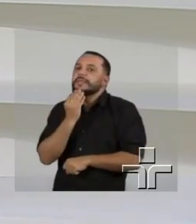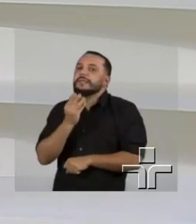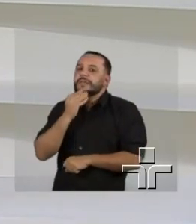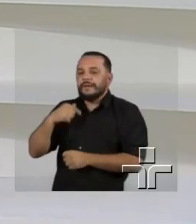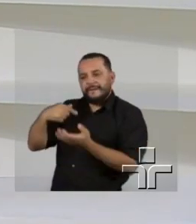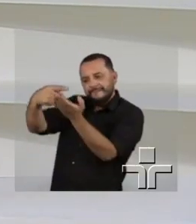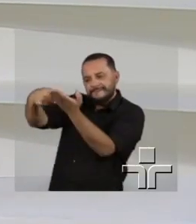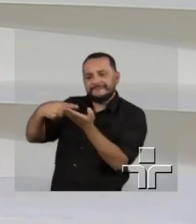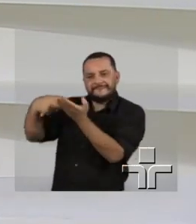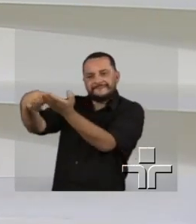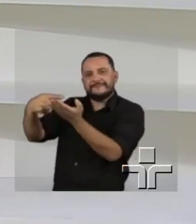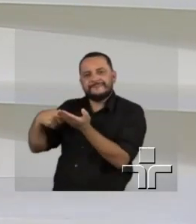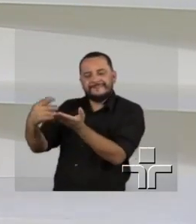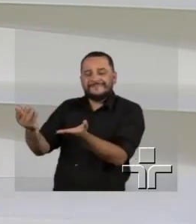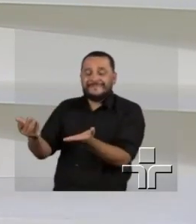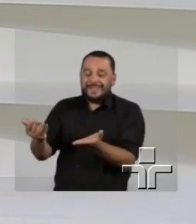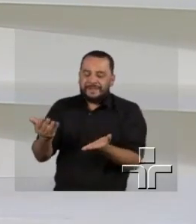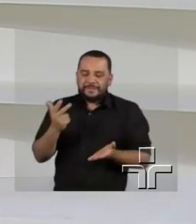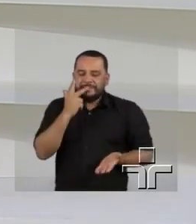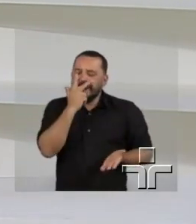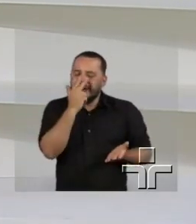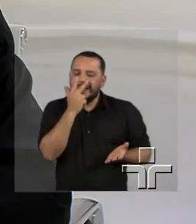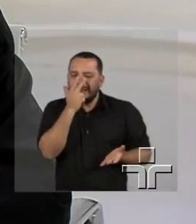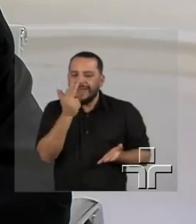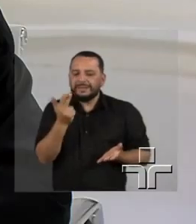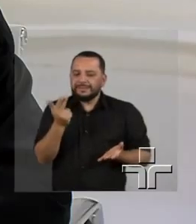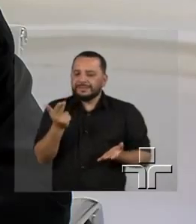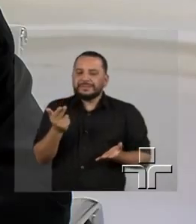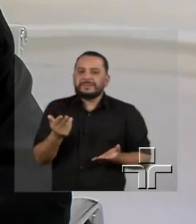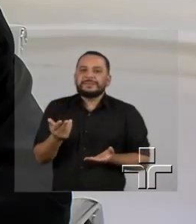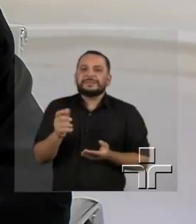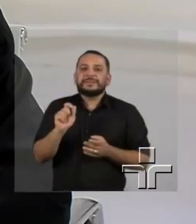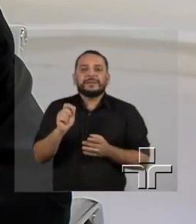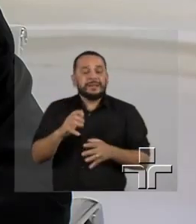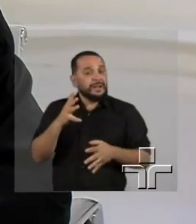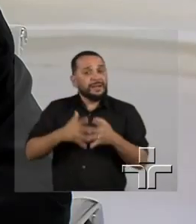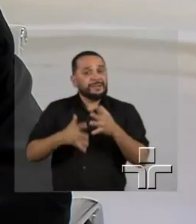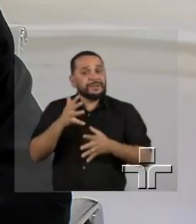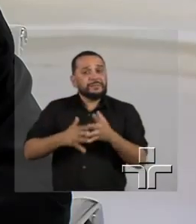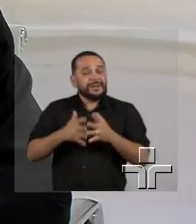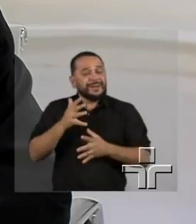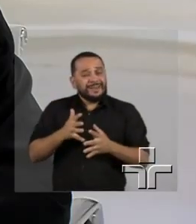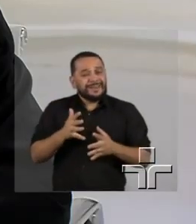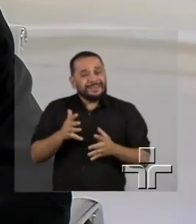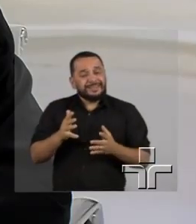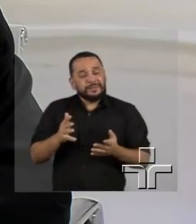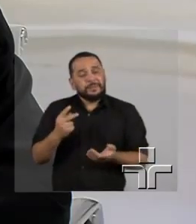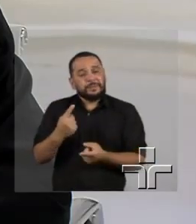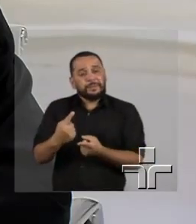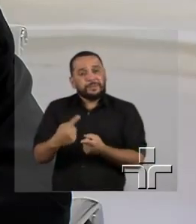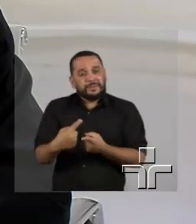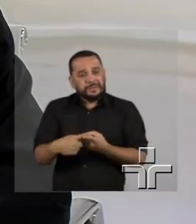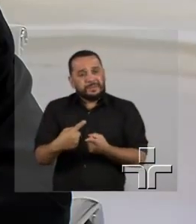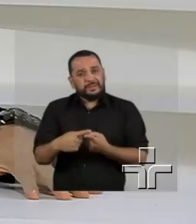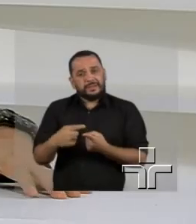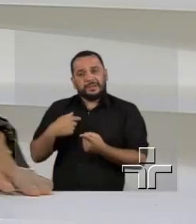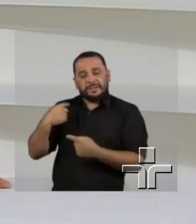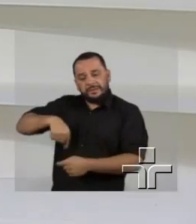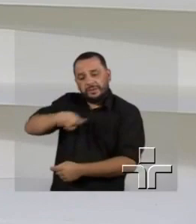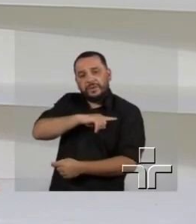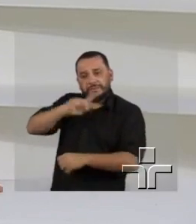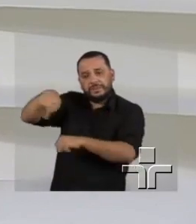Médio. E sei da importância, como os militares sabem, do poder brando também, na projeção de força. Não basta o